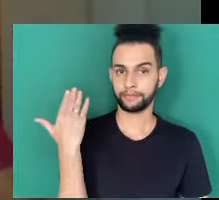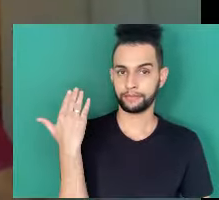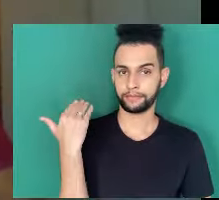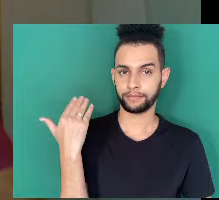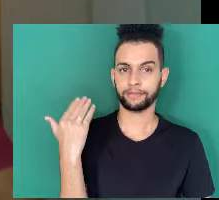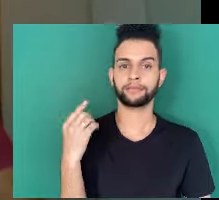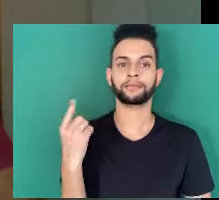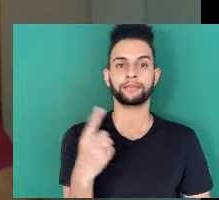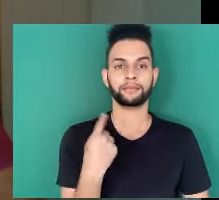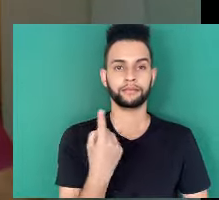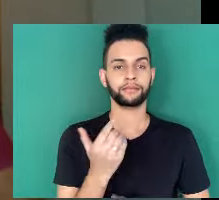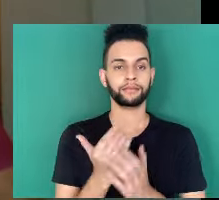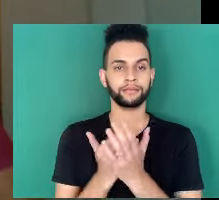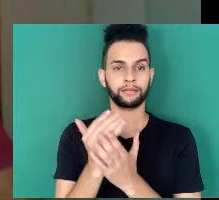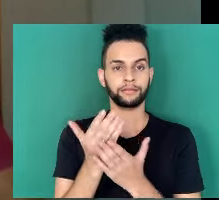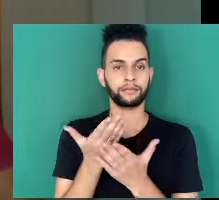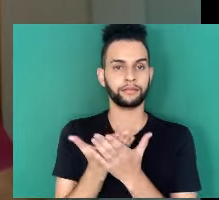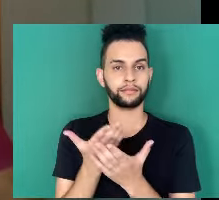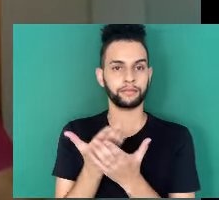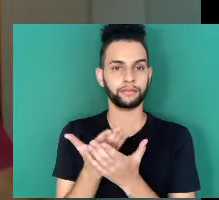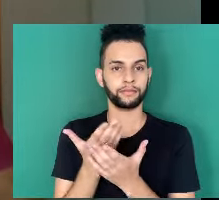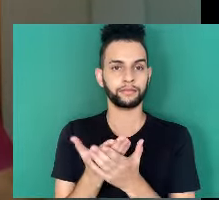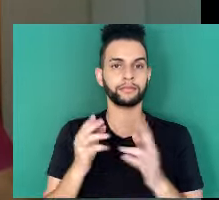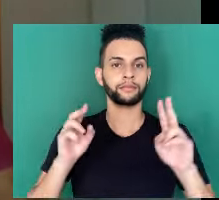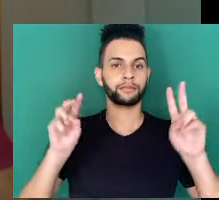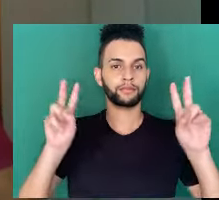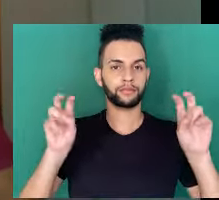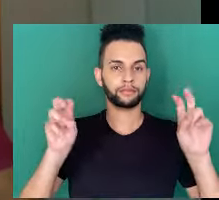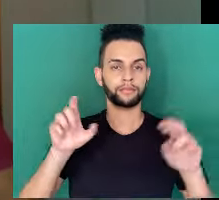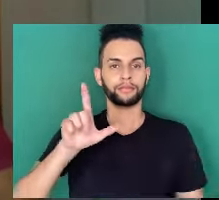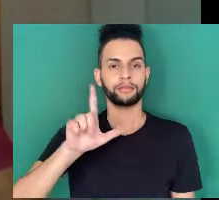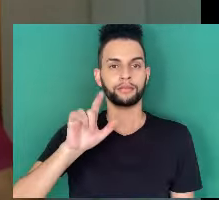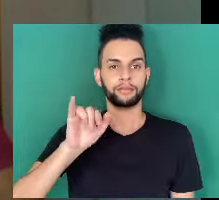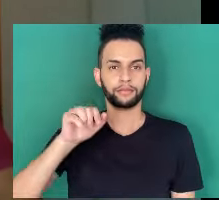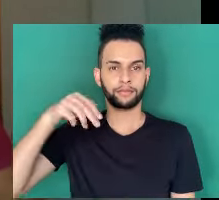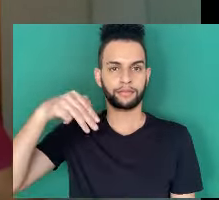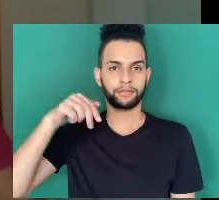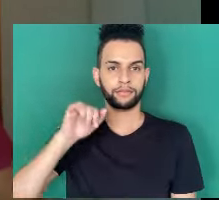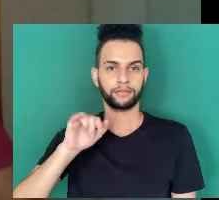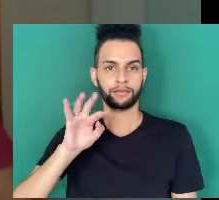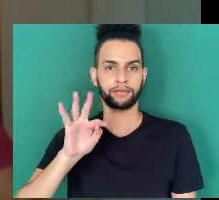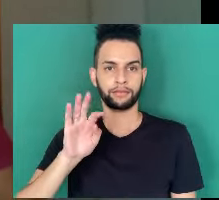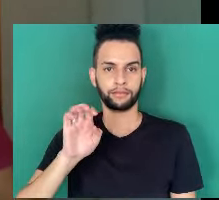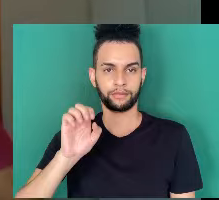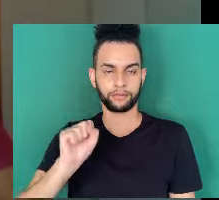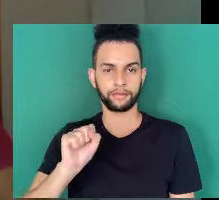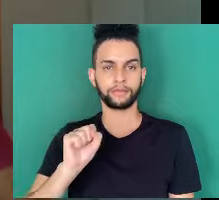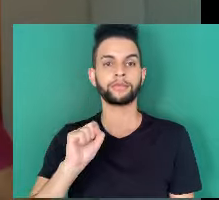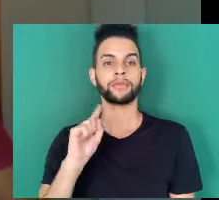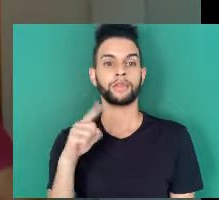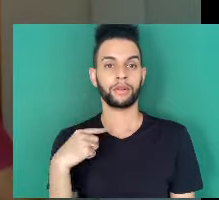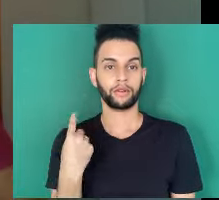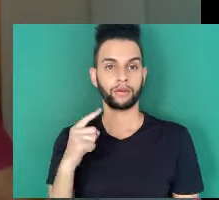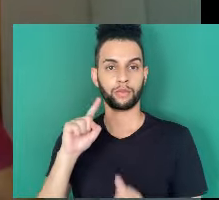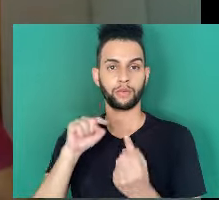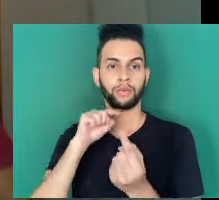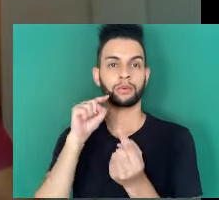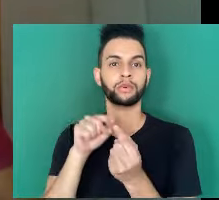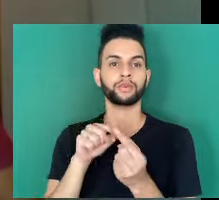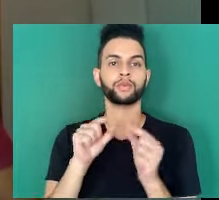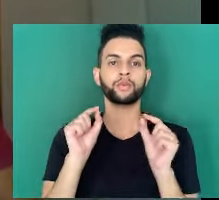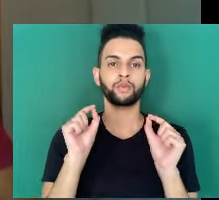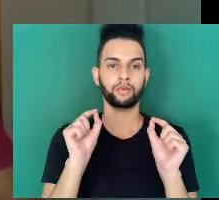unidade anterior, iniciamos o estudo dos limites. Lá, o